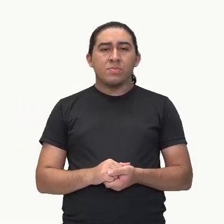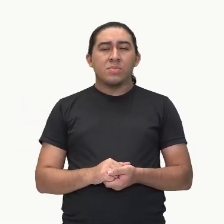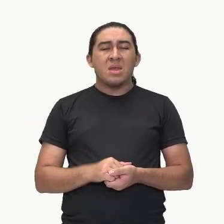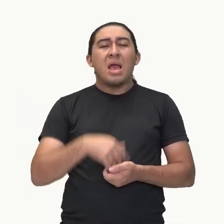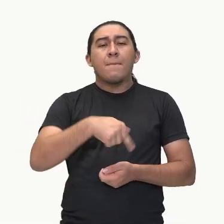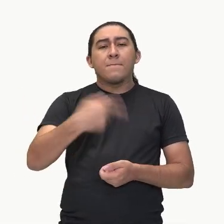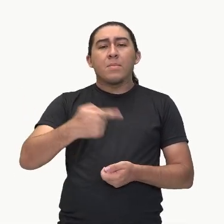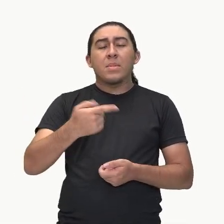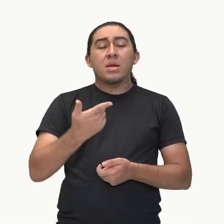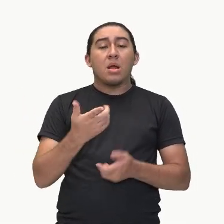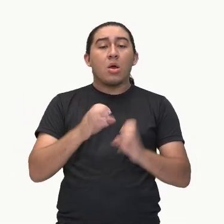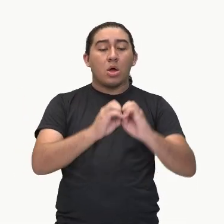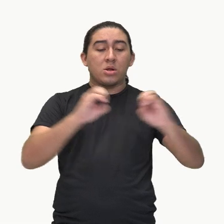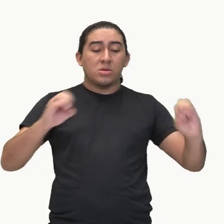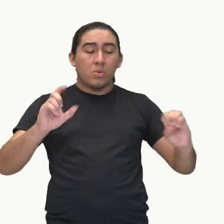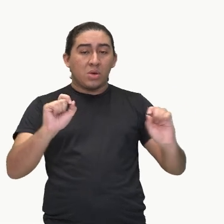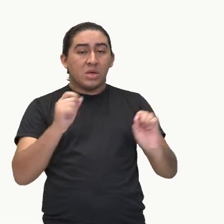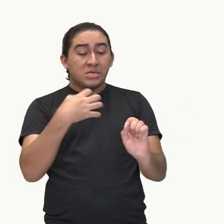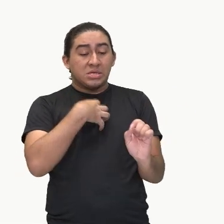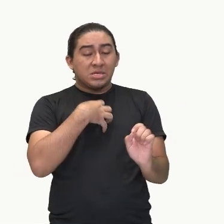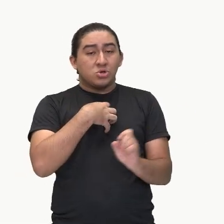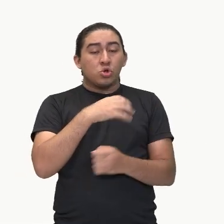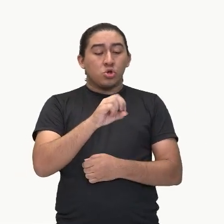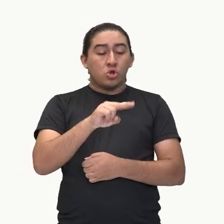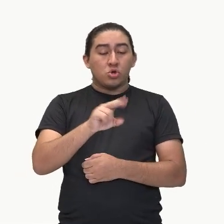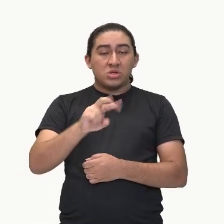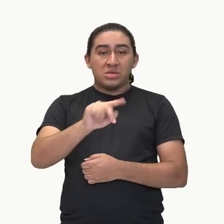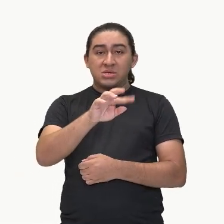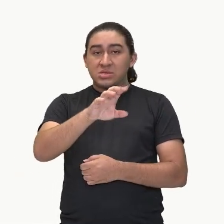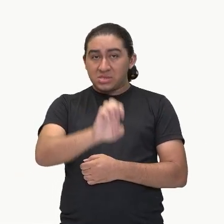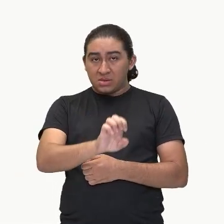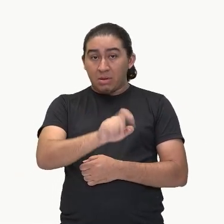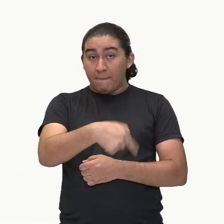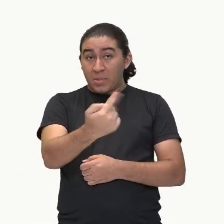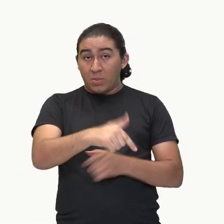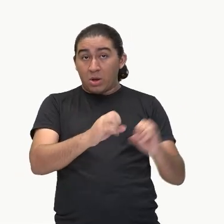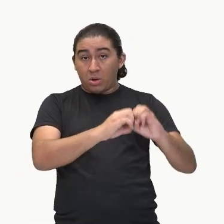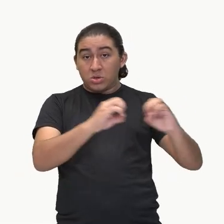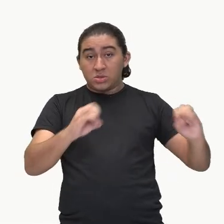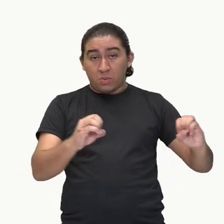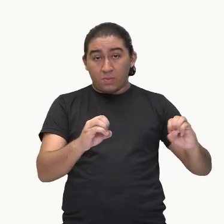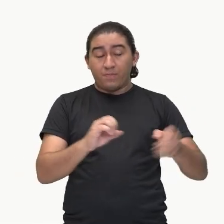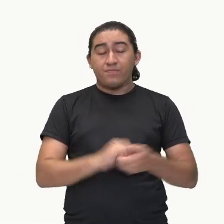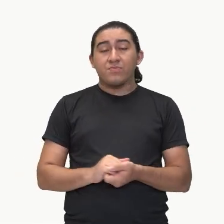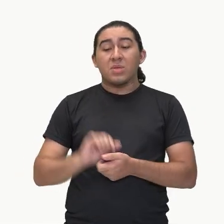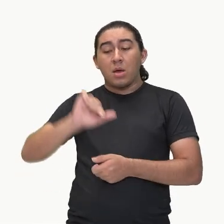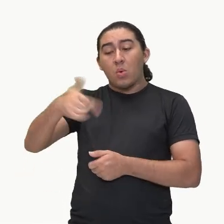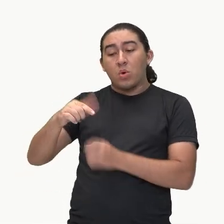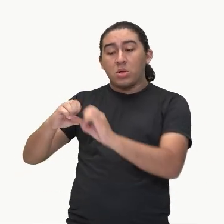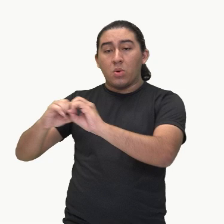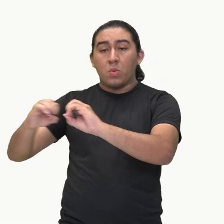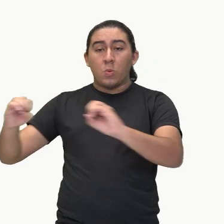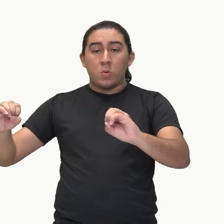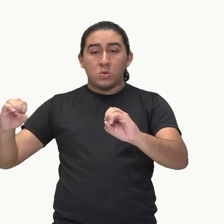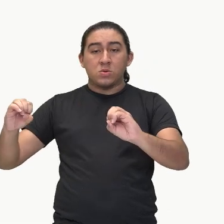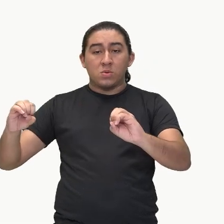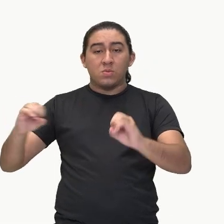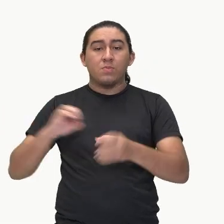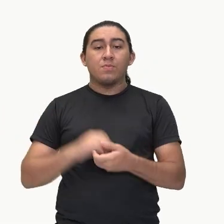me sinto completamente nonsense. Primeira oração. Ora me sinto